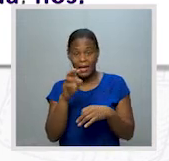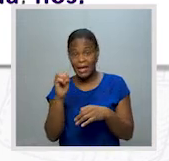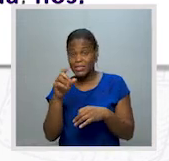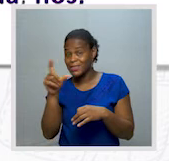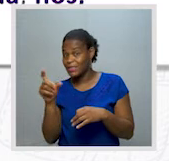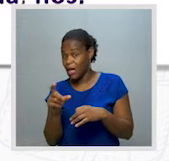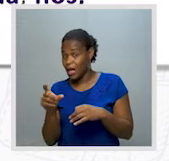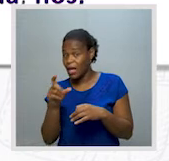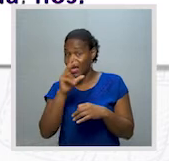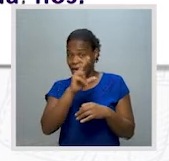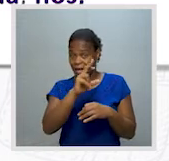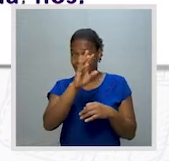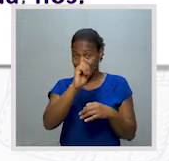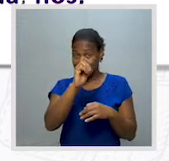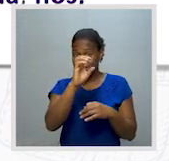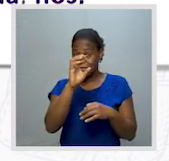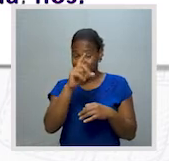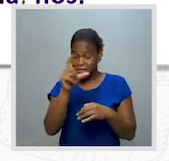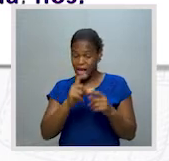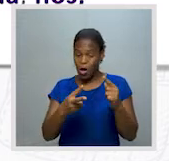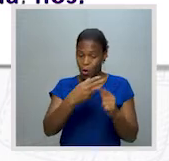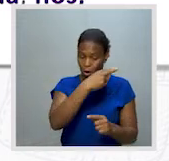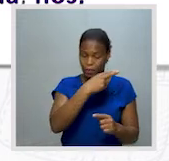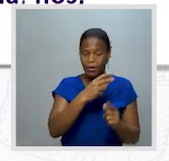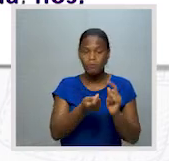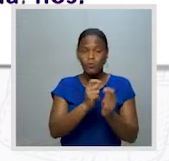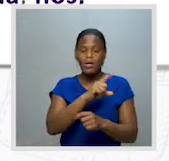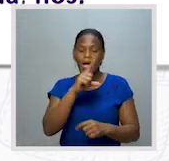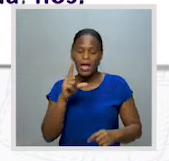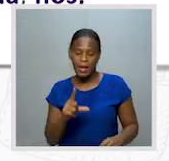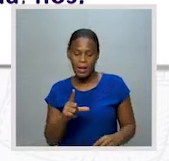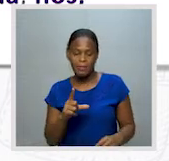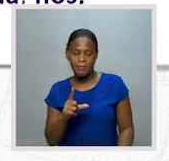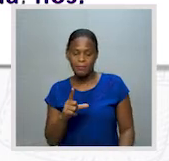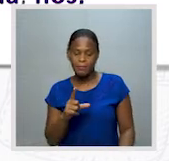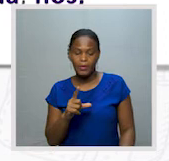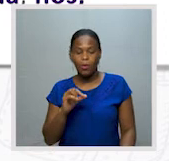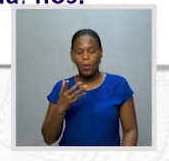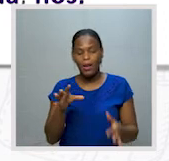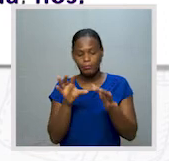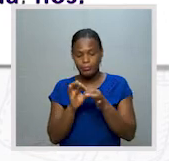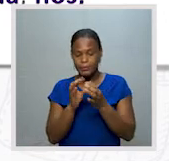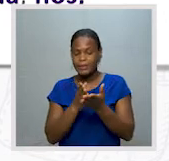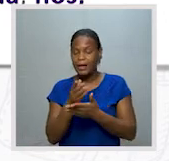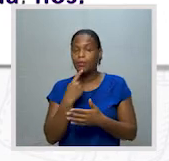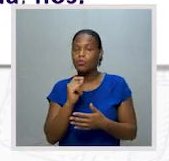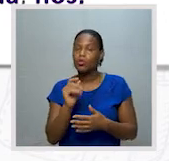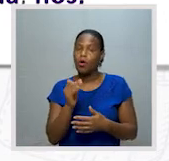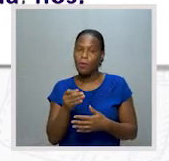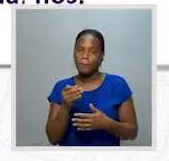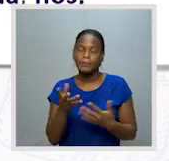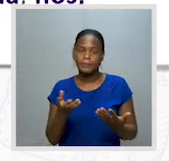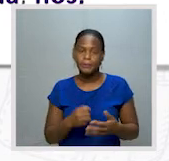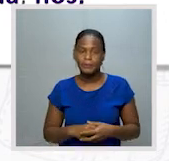ou Z, que se transformam num L, o qual se liga diretamente aos pronomes